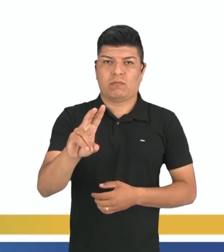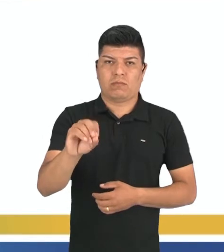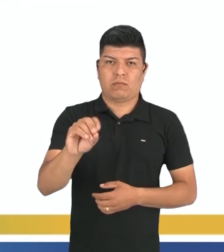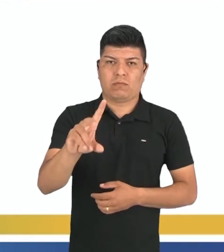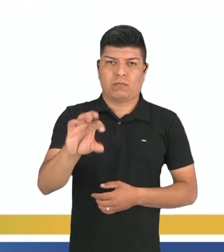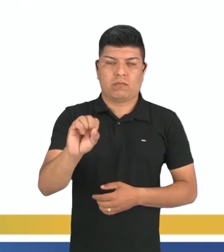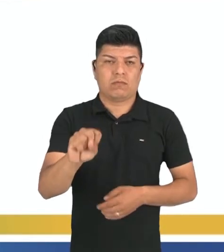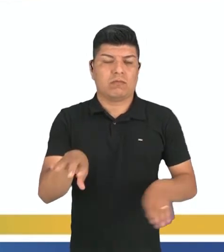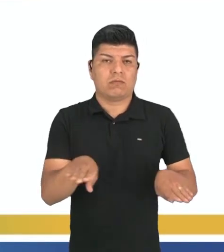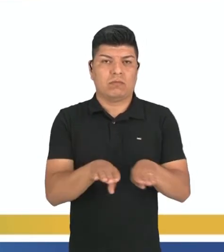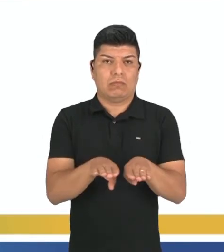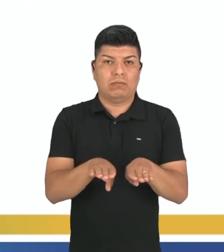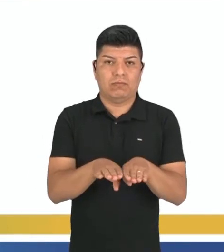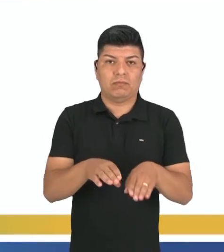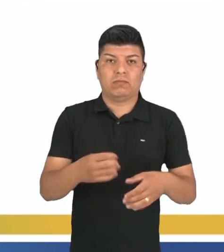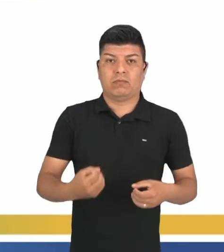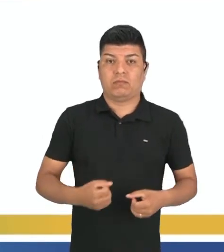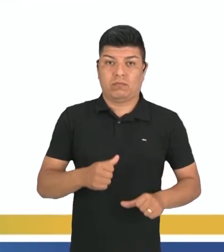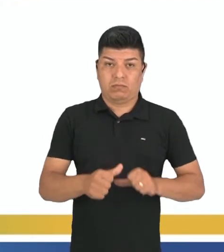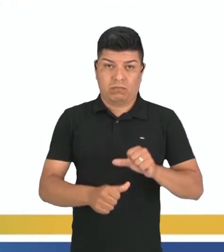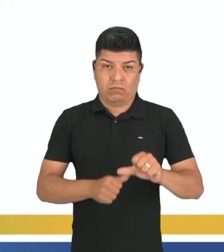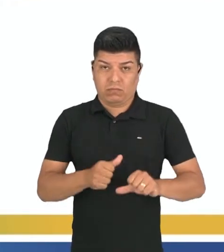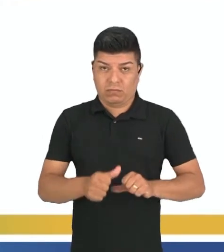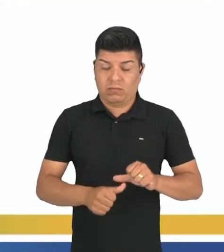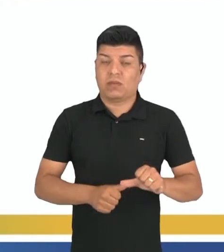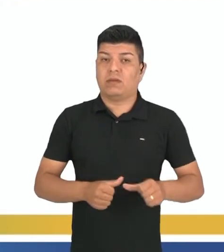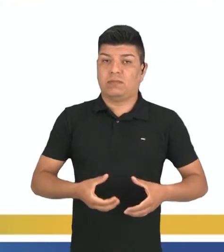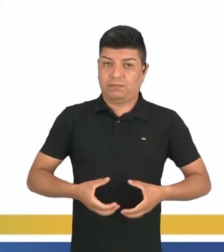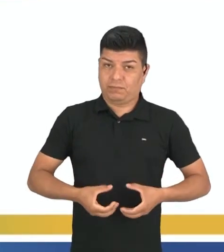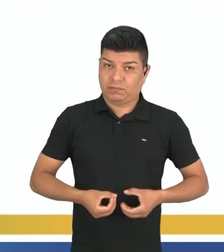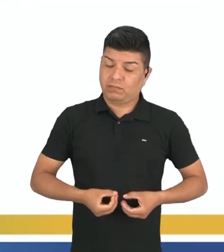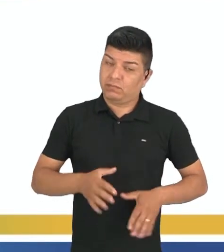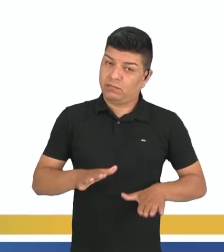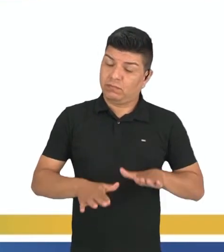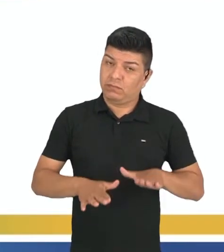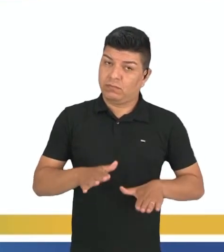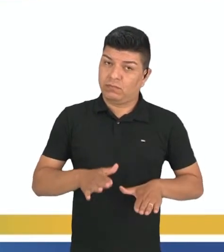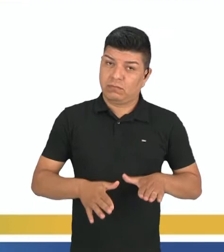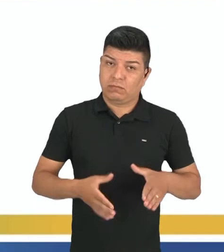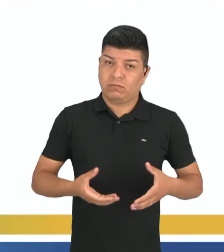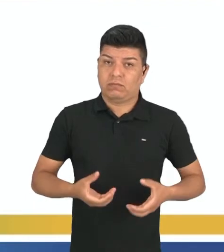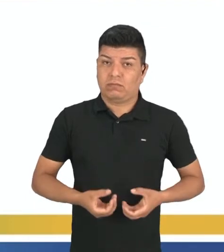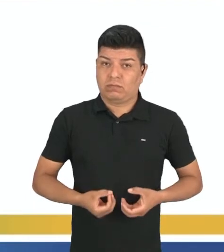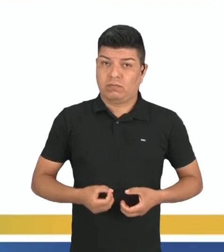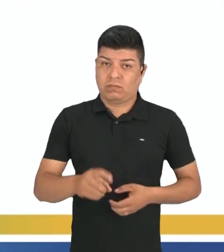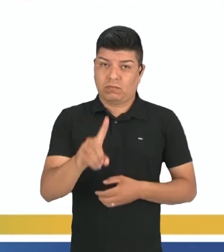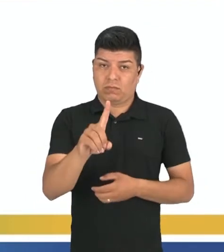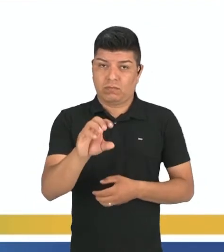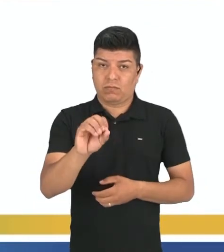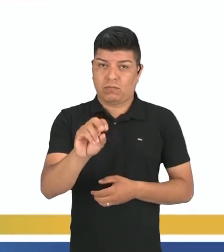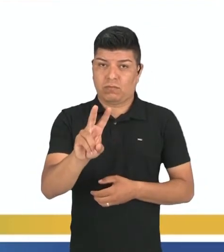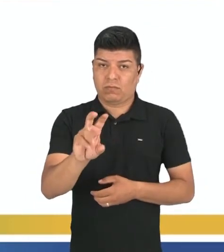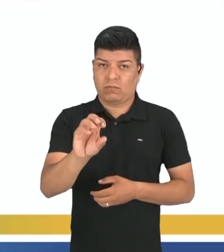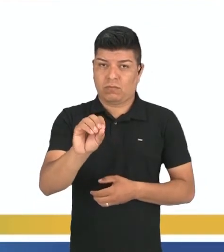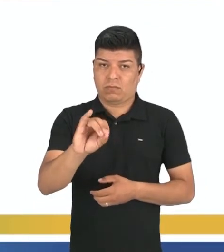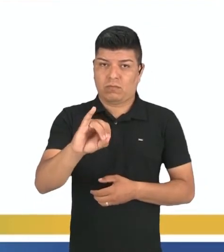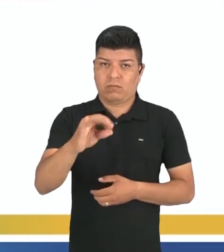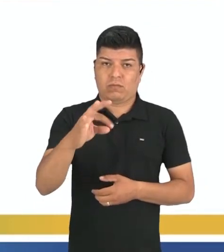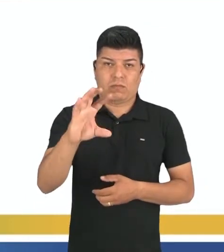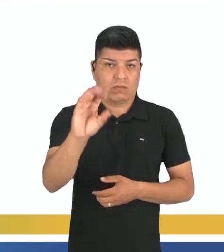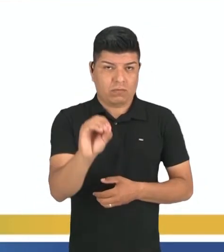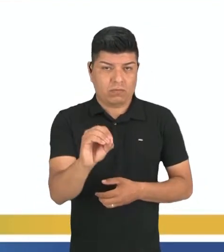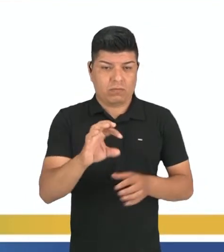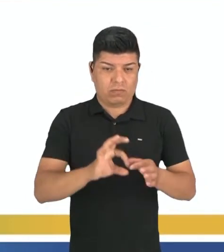Esses folículos eles vão sofrer amadurecimento e geralmente um ovócito, que a gente costuma chamar de óvulo, vai